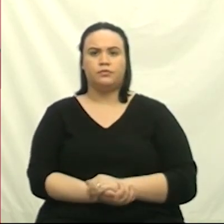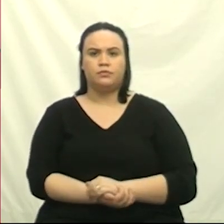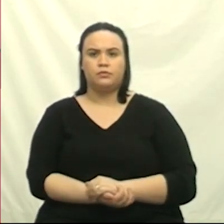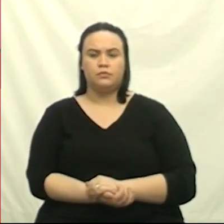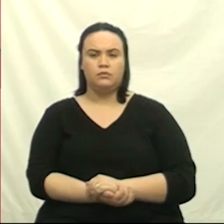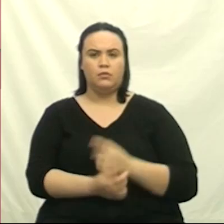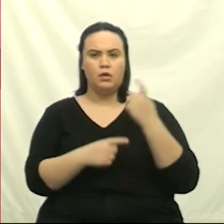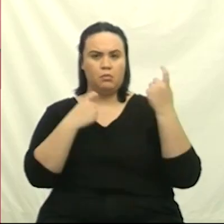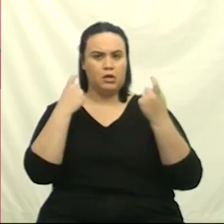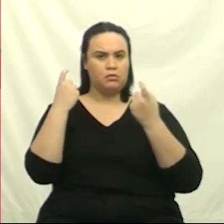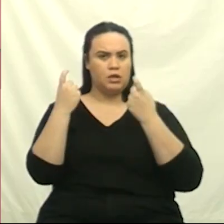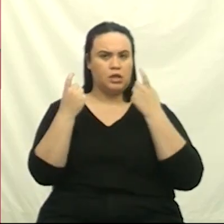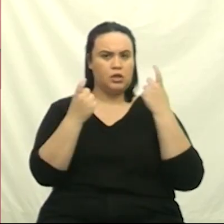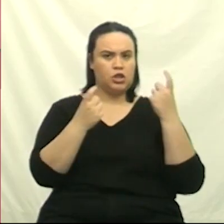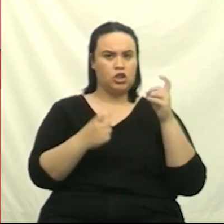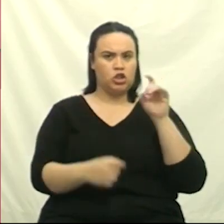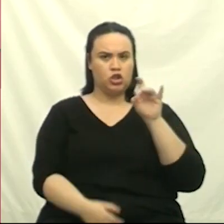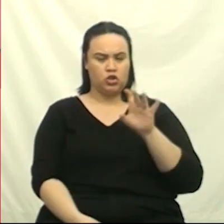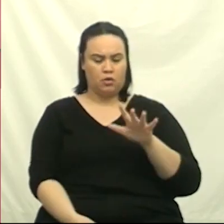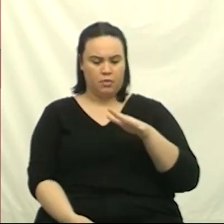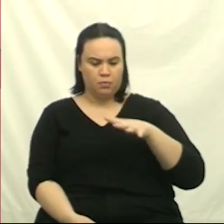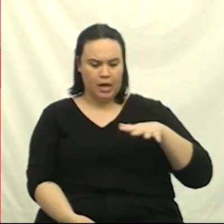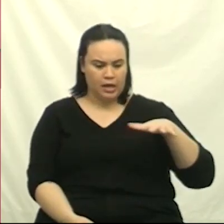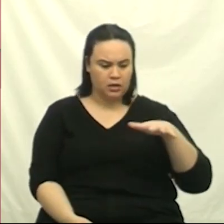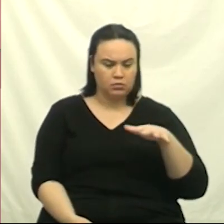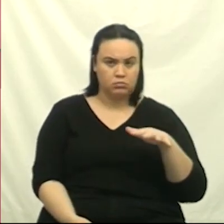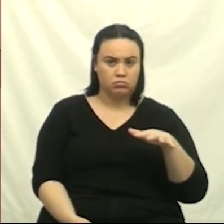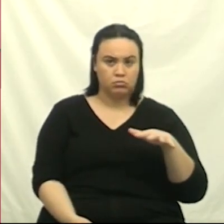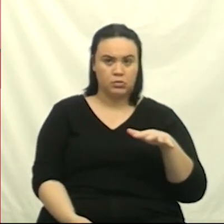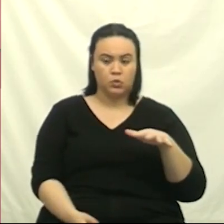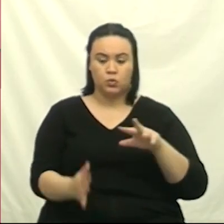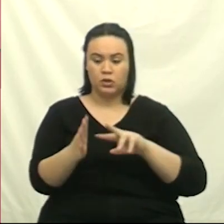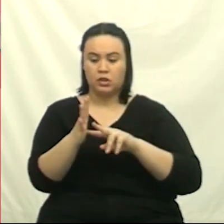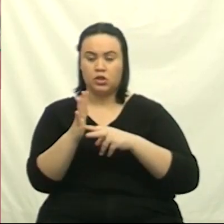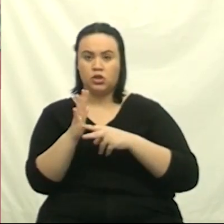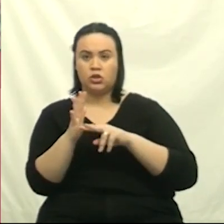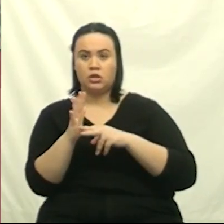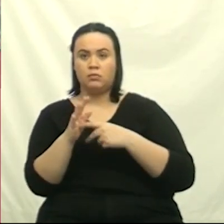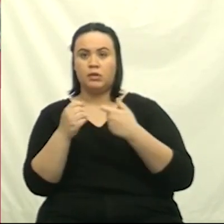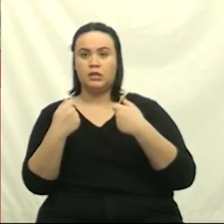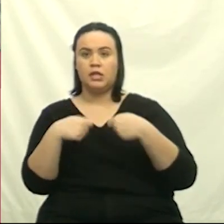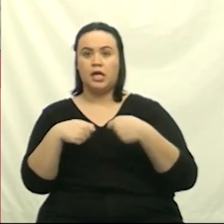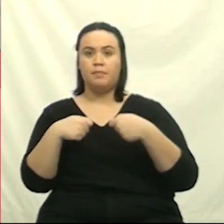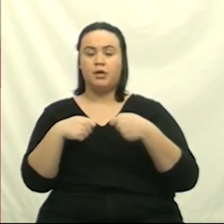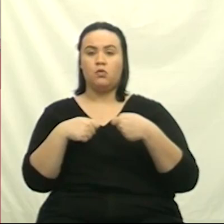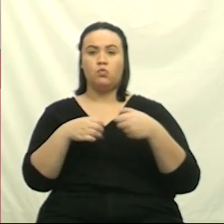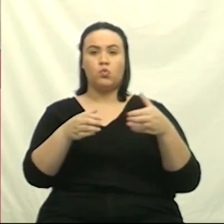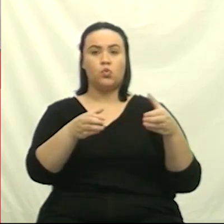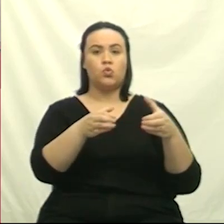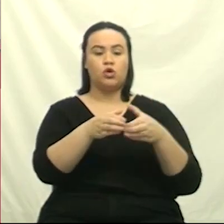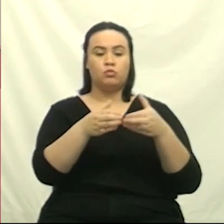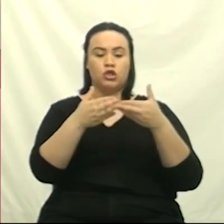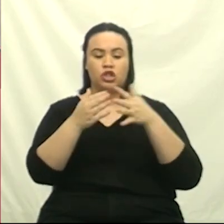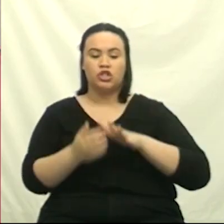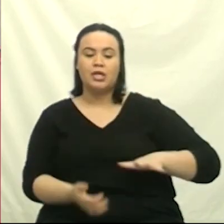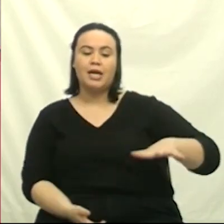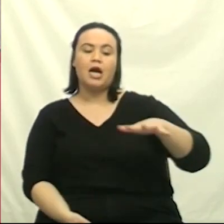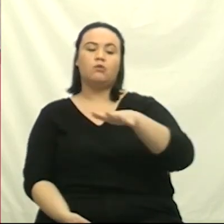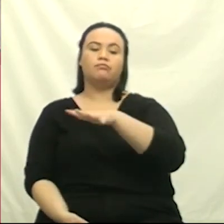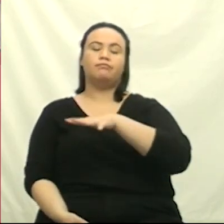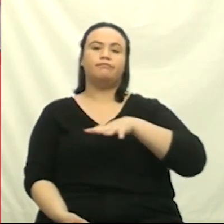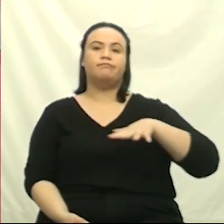que a preocupação não pode ser só para um segmento o sindicato ele tem que trabalhar para uma categoria ampla coletiva